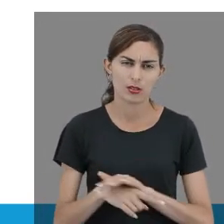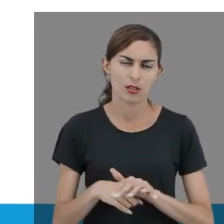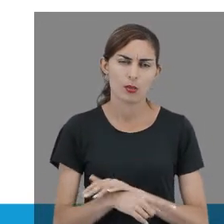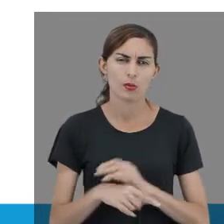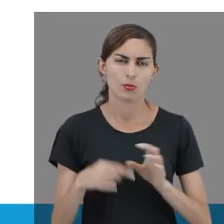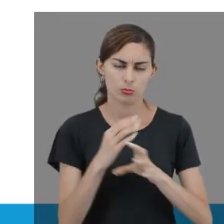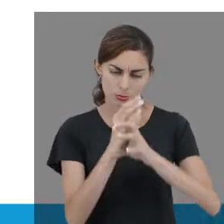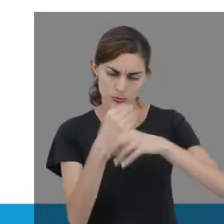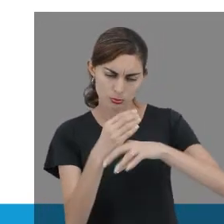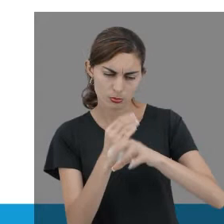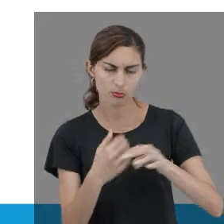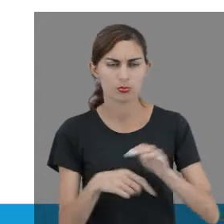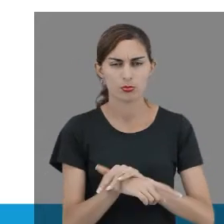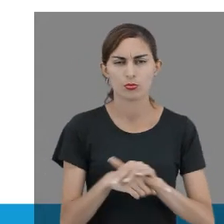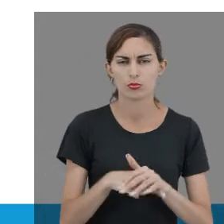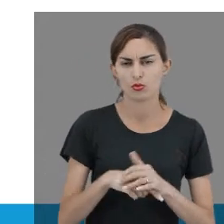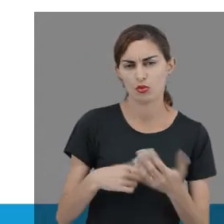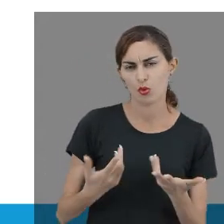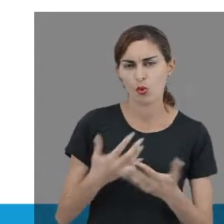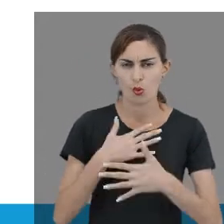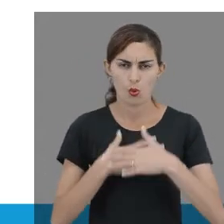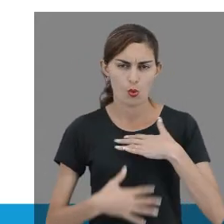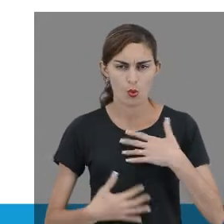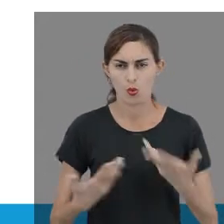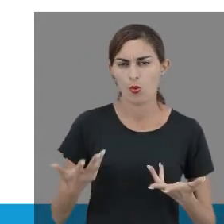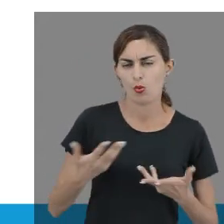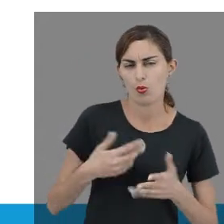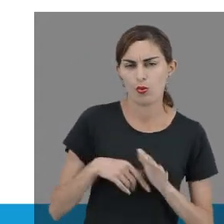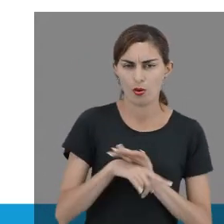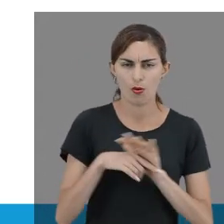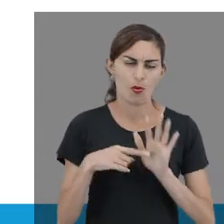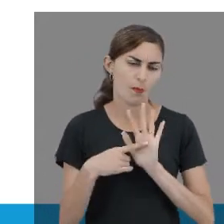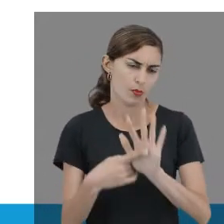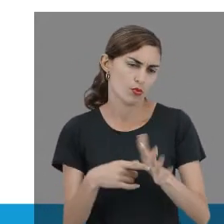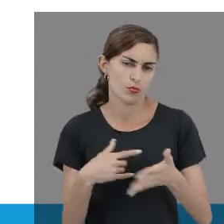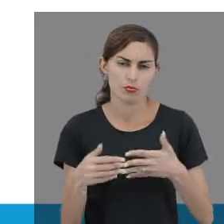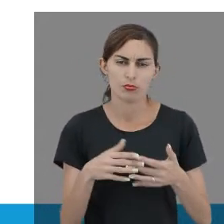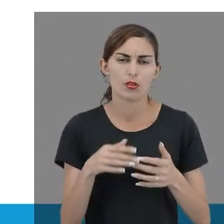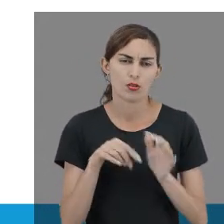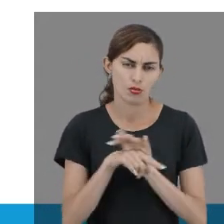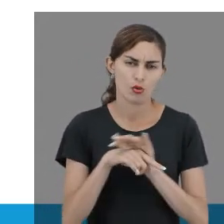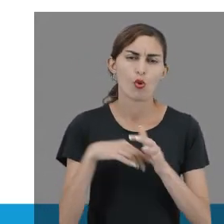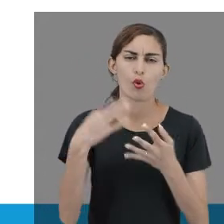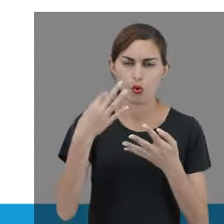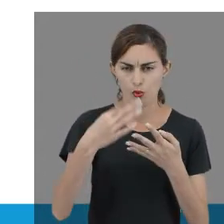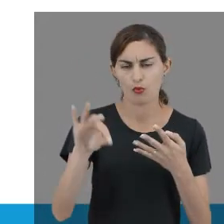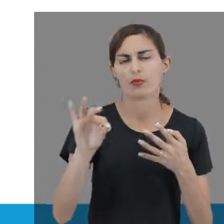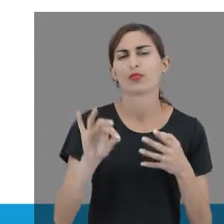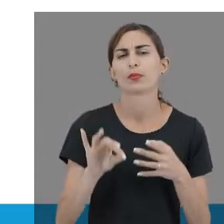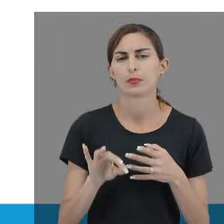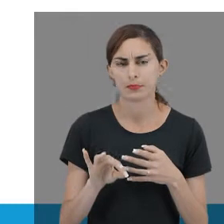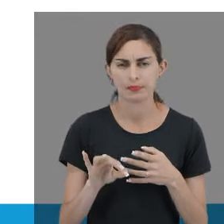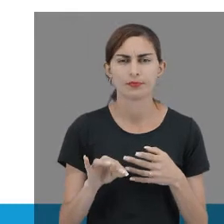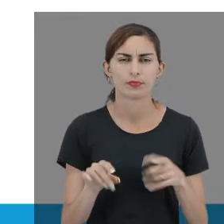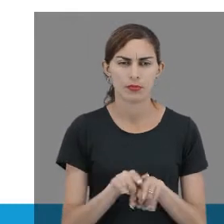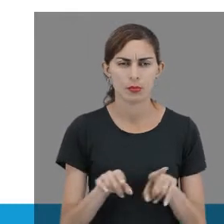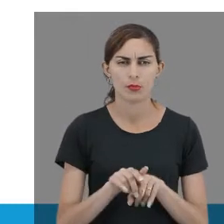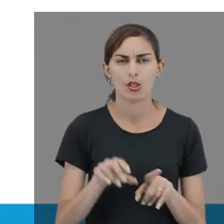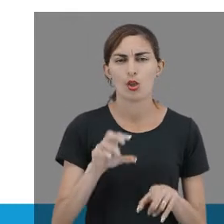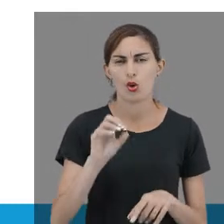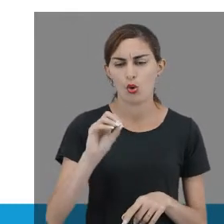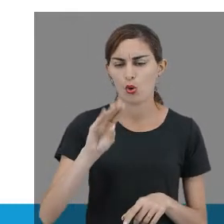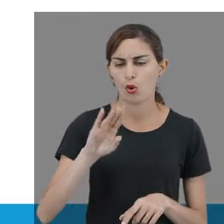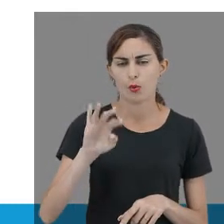recém-nascida, ao fazer os exames laboratoriais nos órgãos ou na amostra que tem disponível, ele também